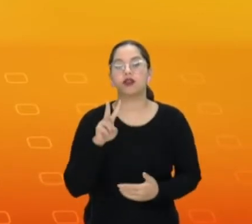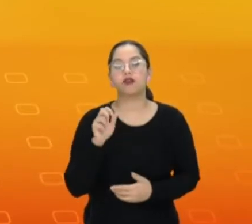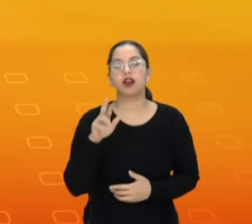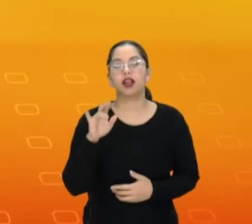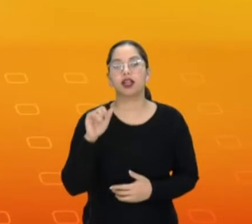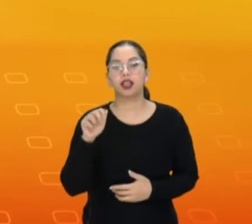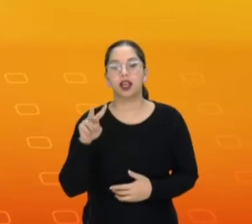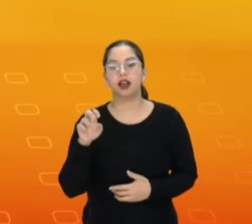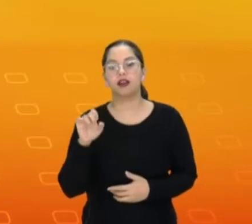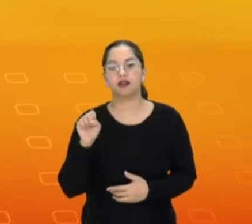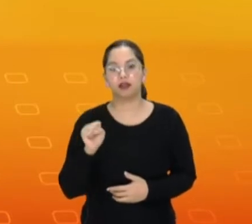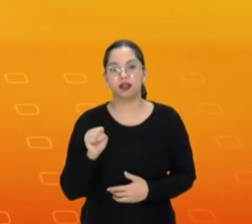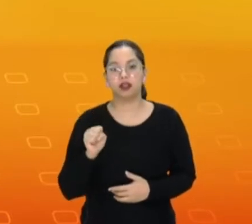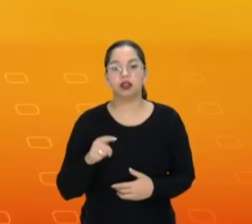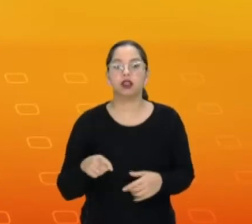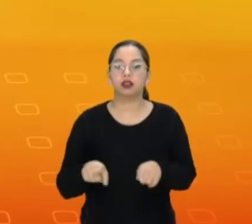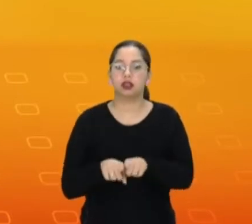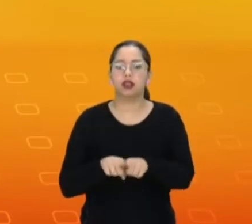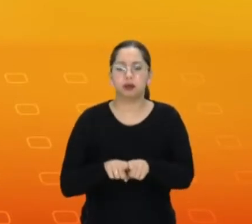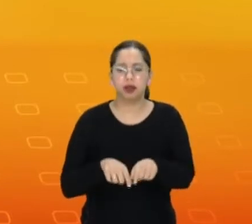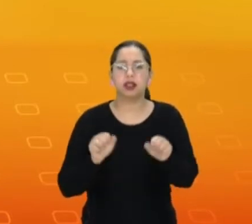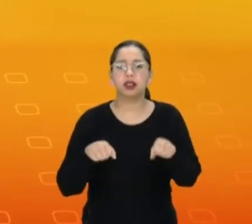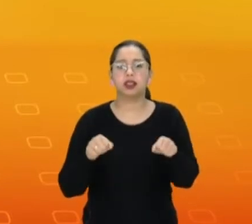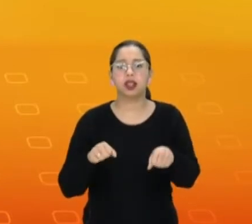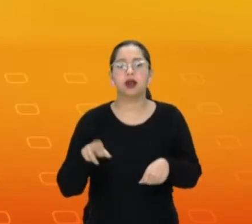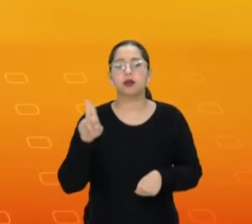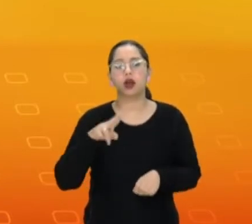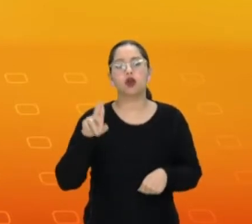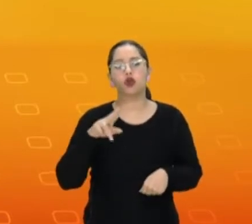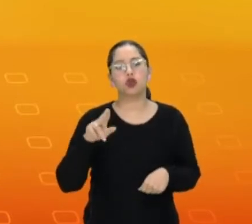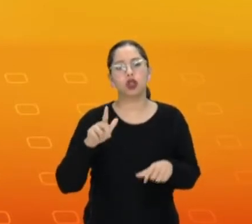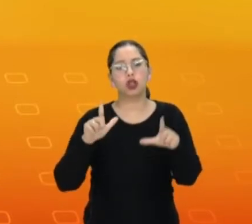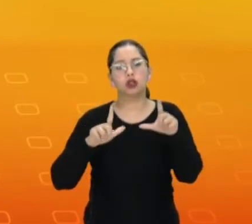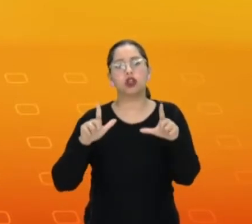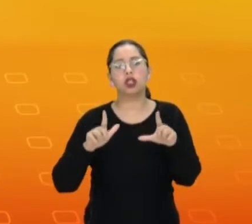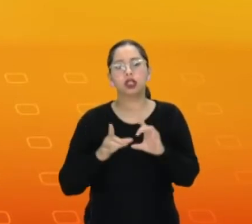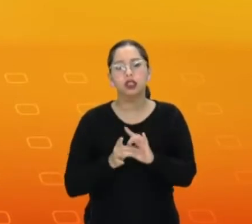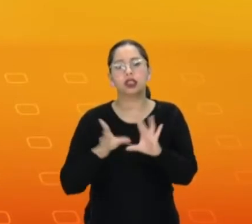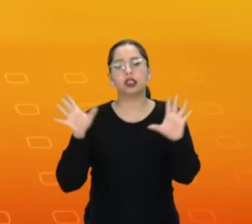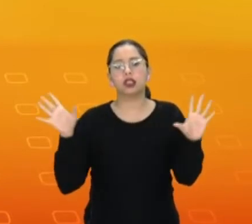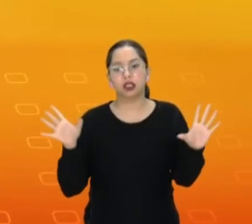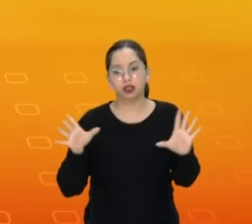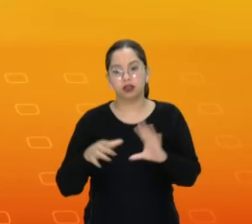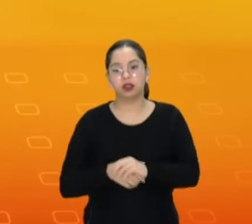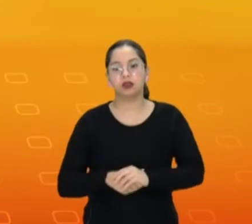plataformas livres de nuvens causas de